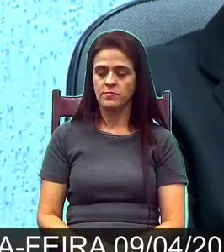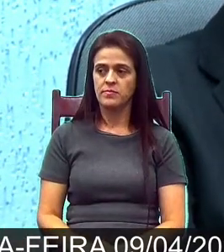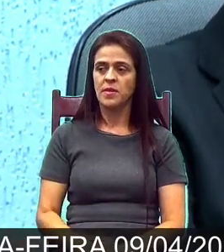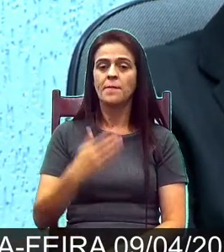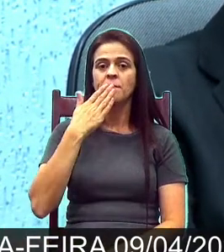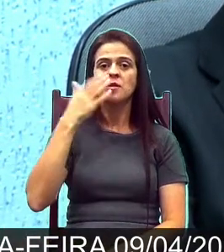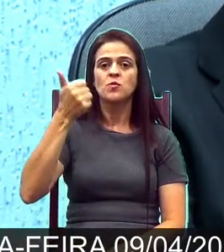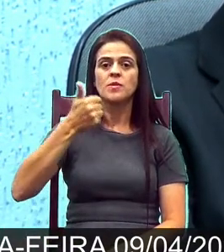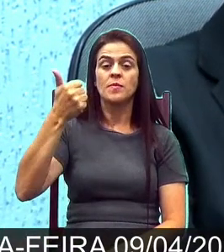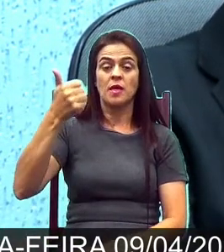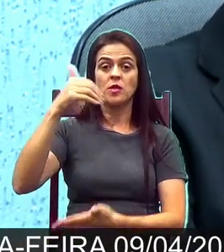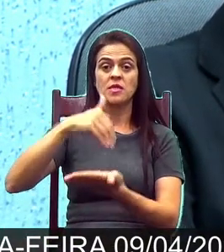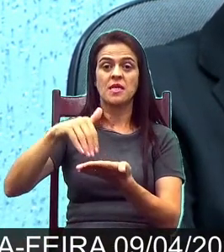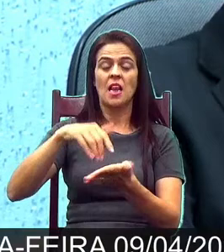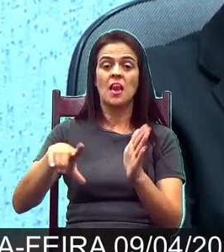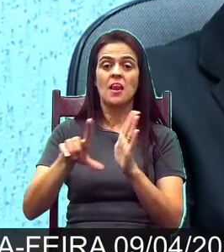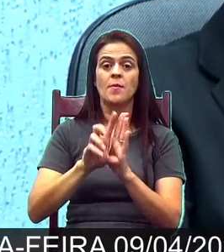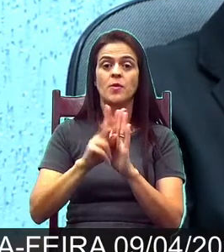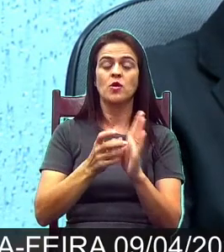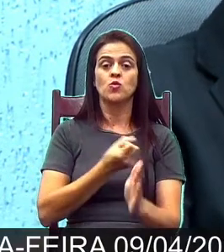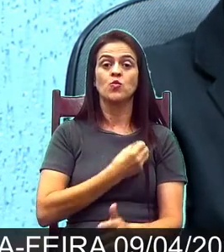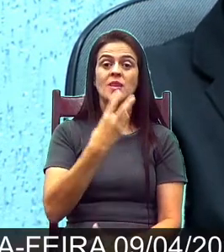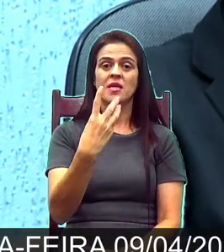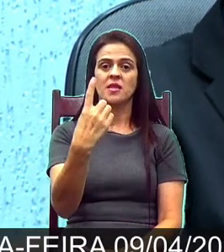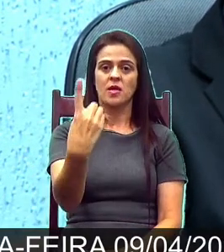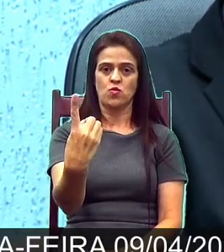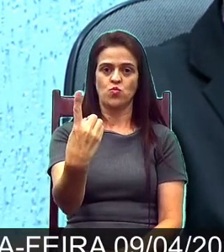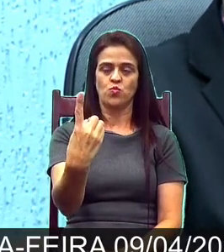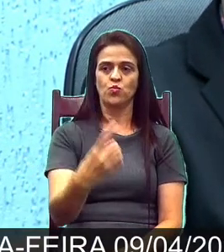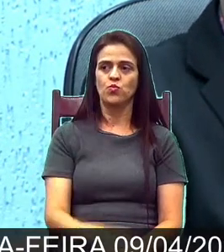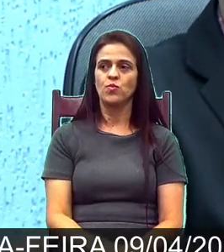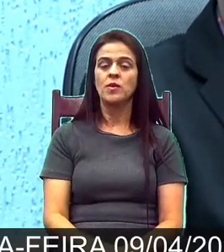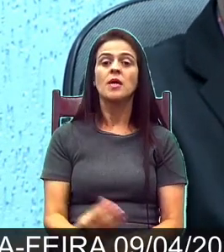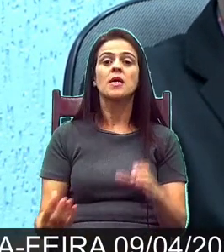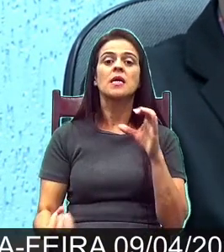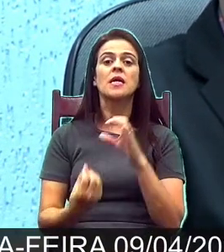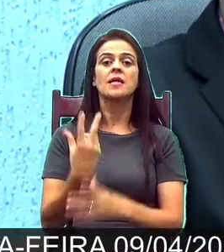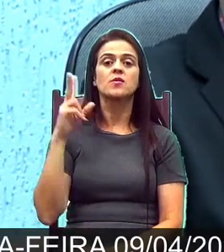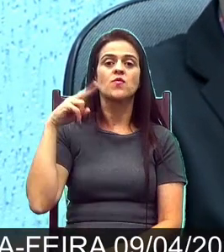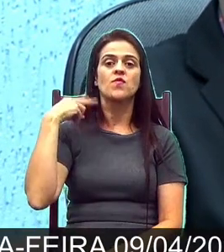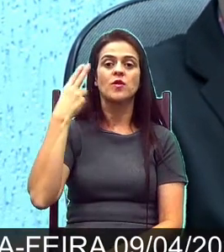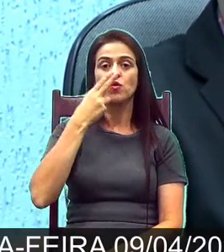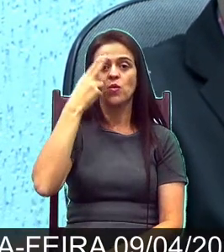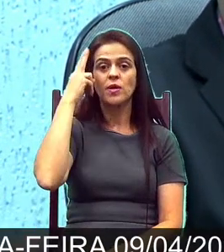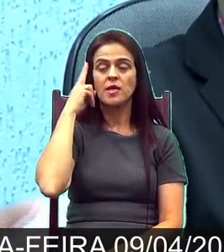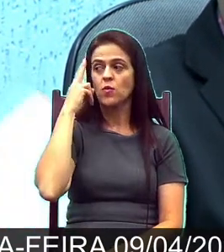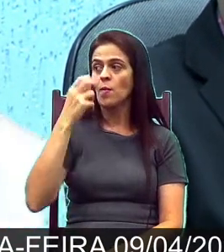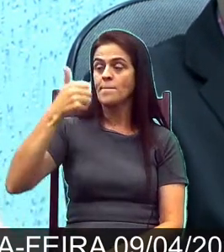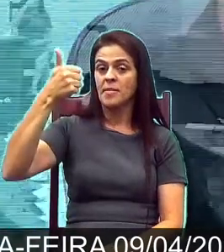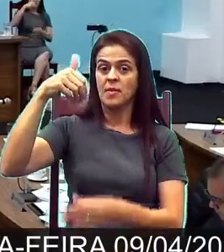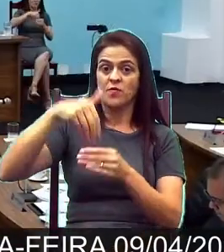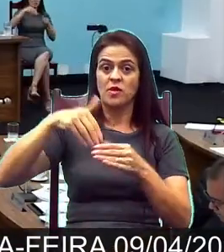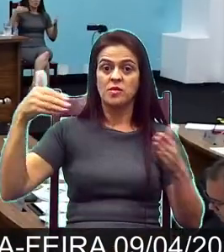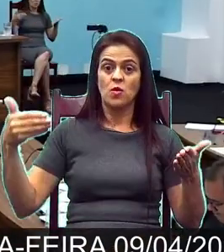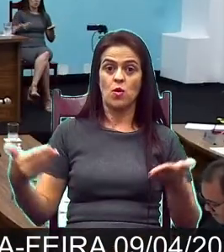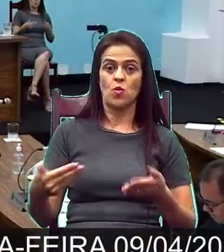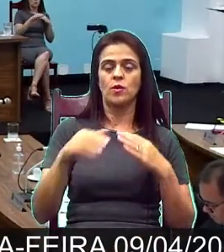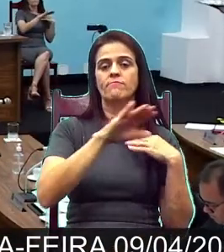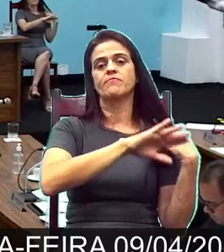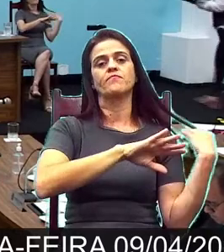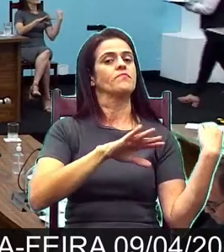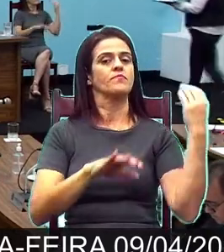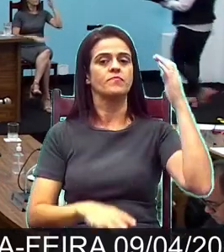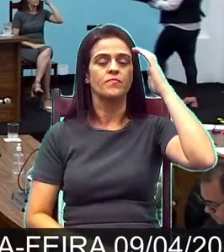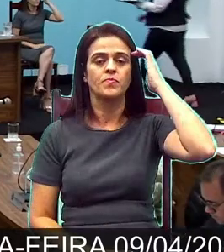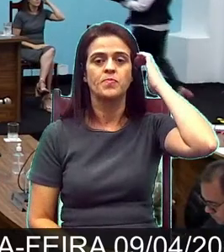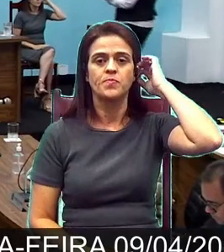Peço ao primeiro secretário que faça a leitura do projeto de lei número 31 de 2024, de autoria do vereador Igor Bueno. O projeto em primeira votação. Inclui